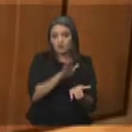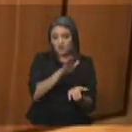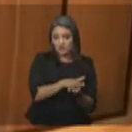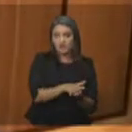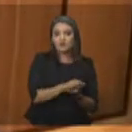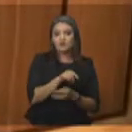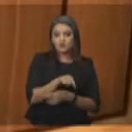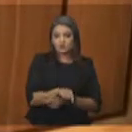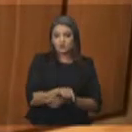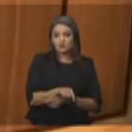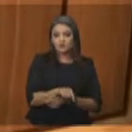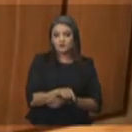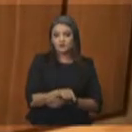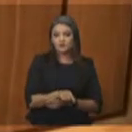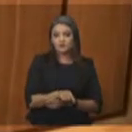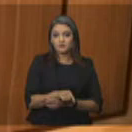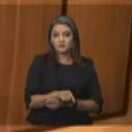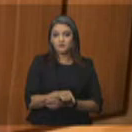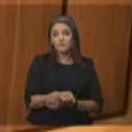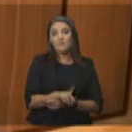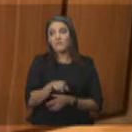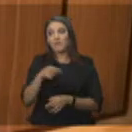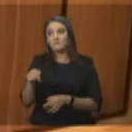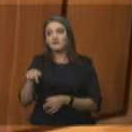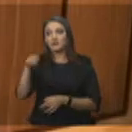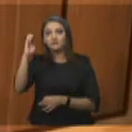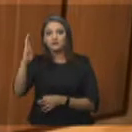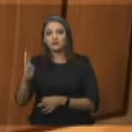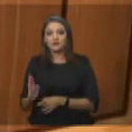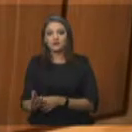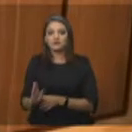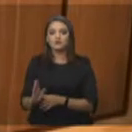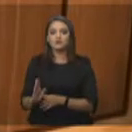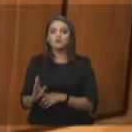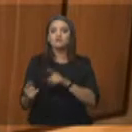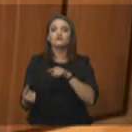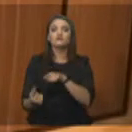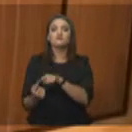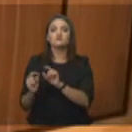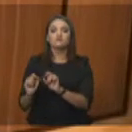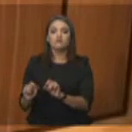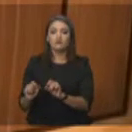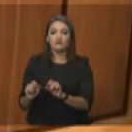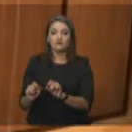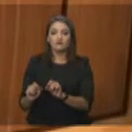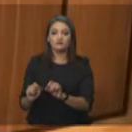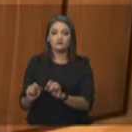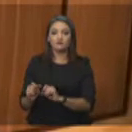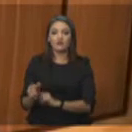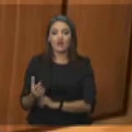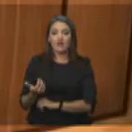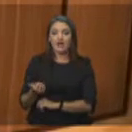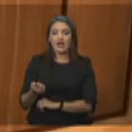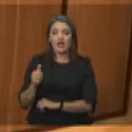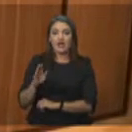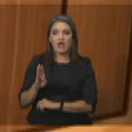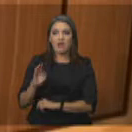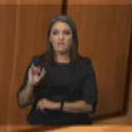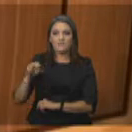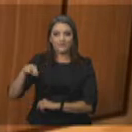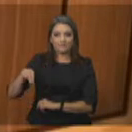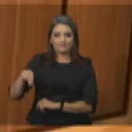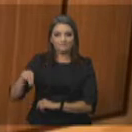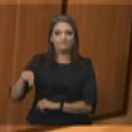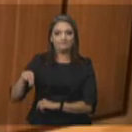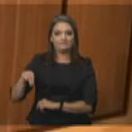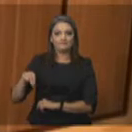alemão de Meldewesen, no caso brasileiro, seu destino final é nada mais, nada menos que a Agência Brasileira de Inteligência,